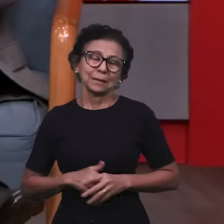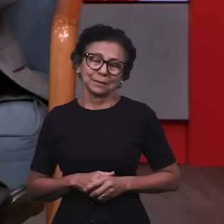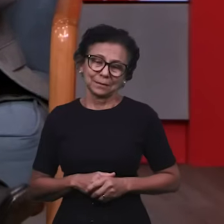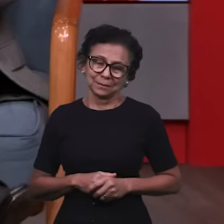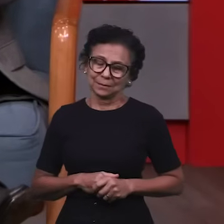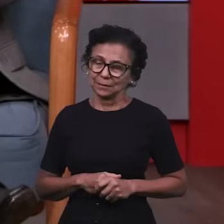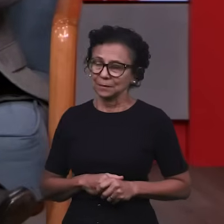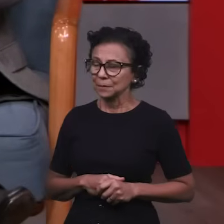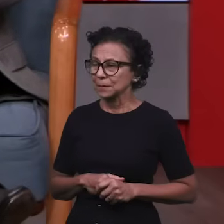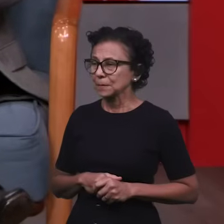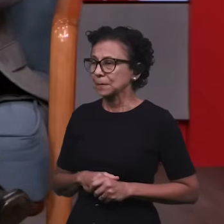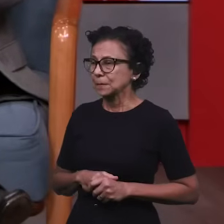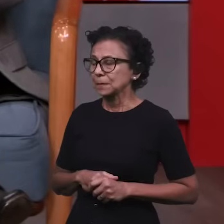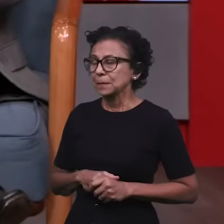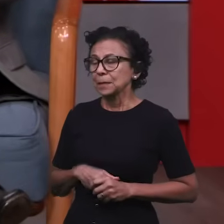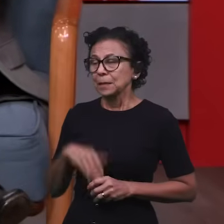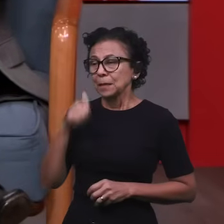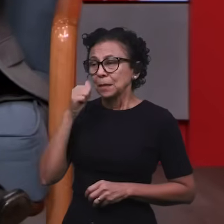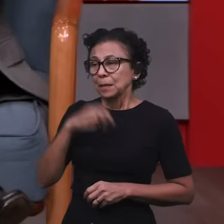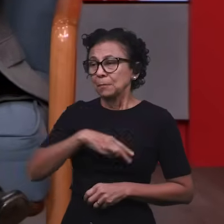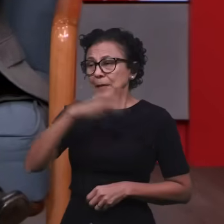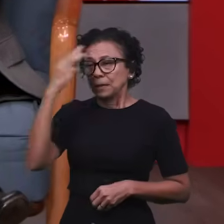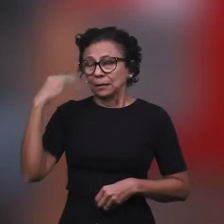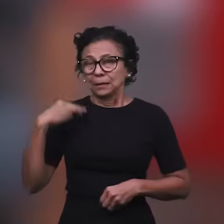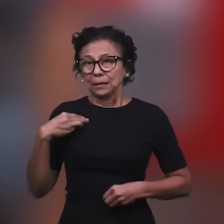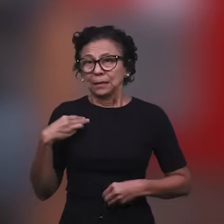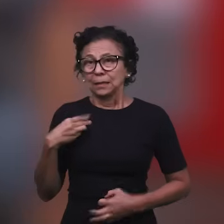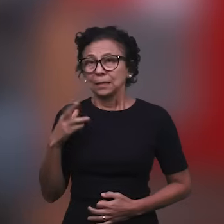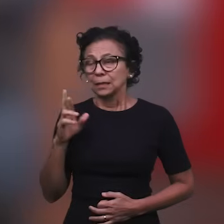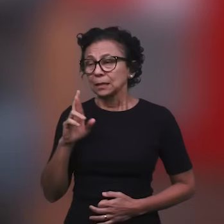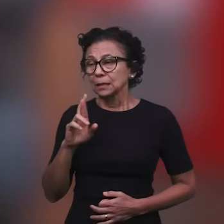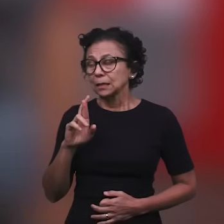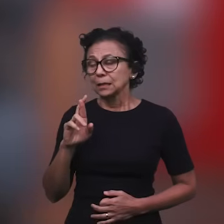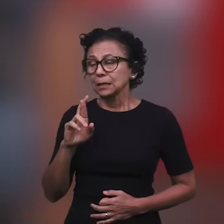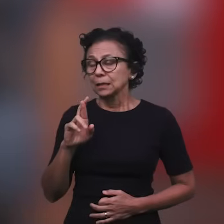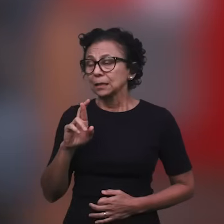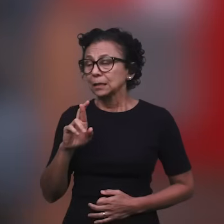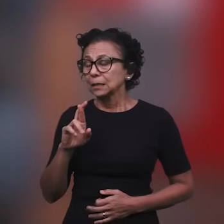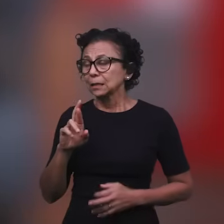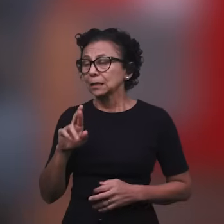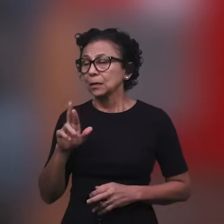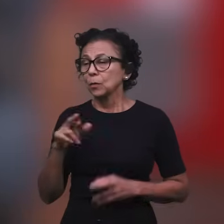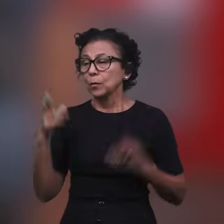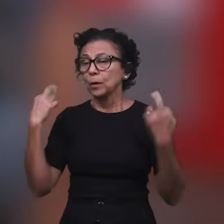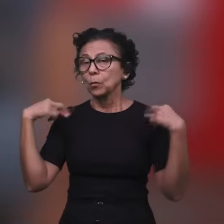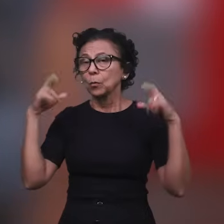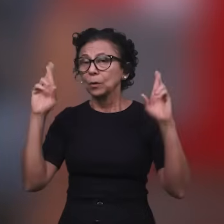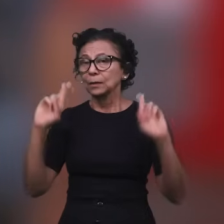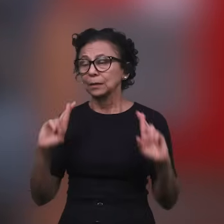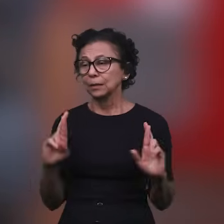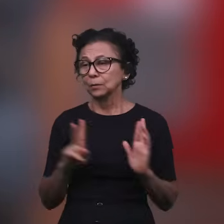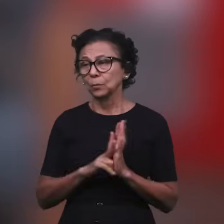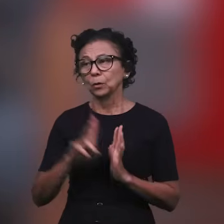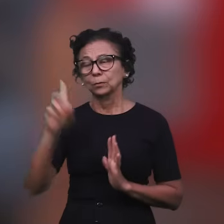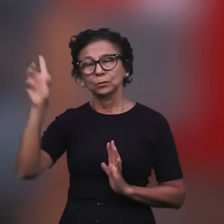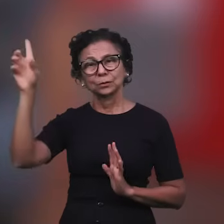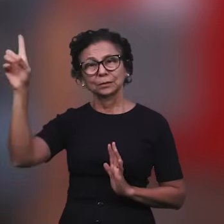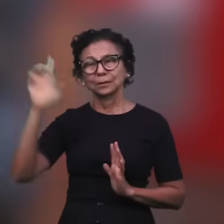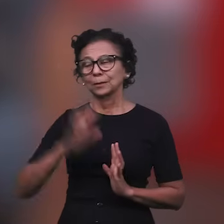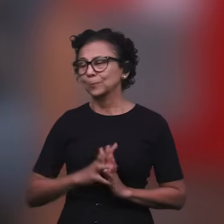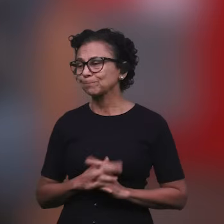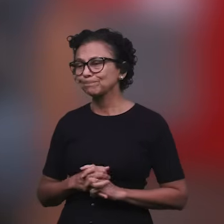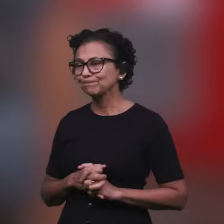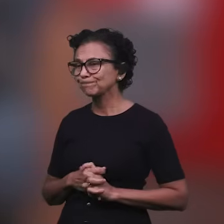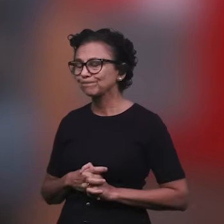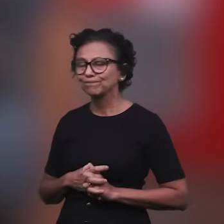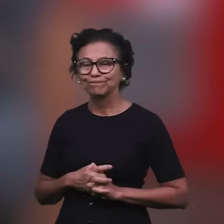cordeiro. Então, o projeto de Deus de salvação é no cordeiro. Então,